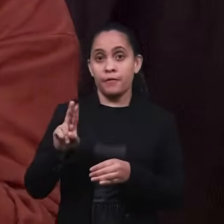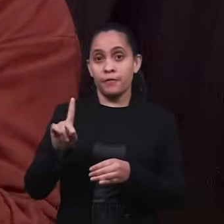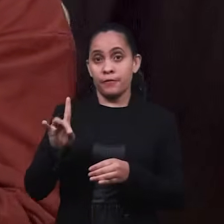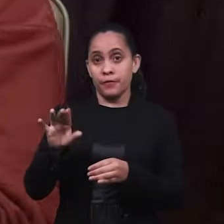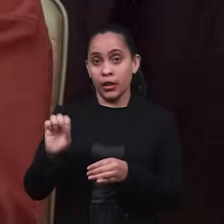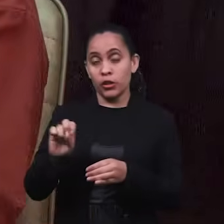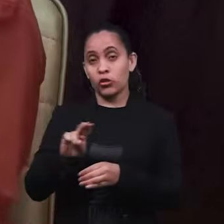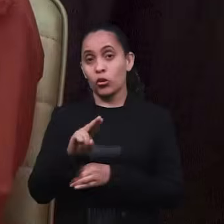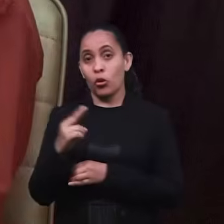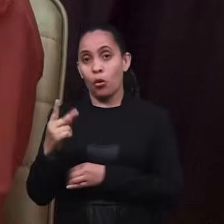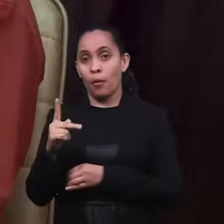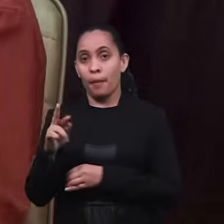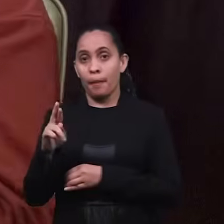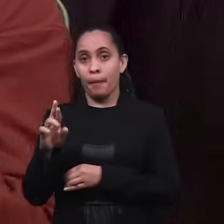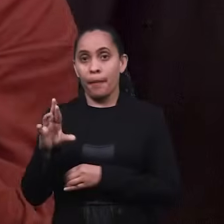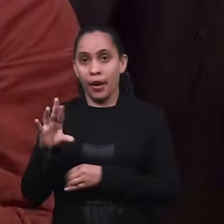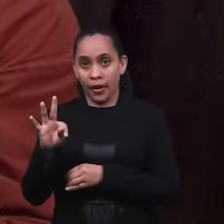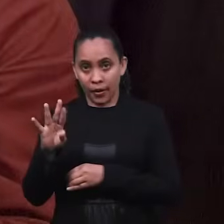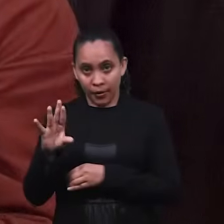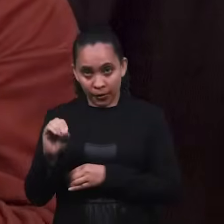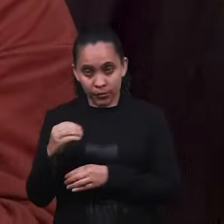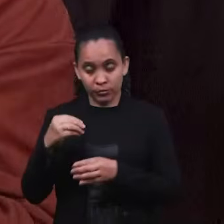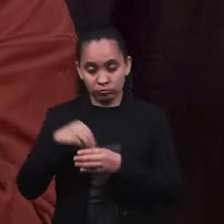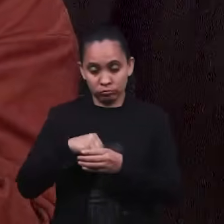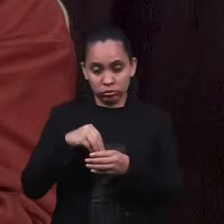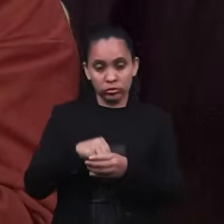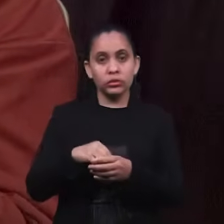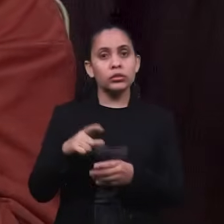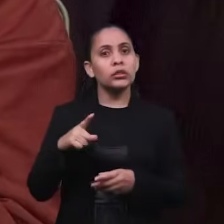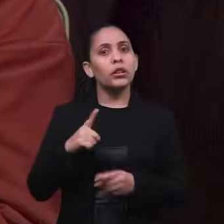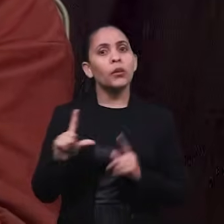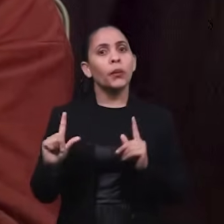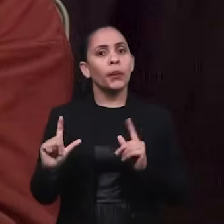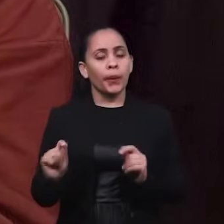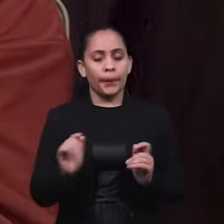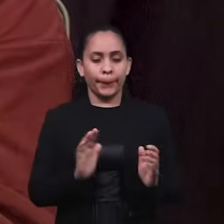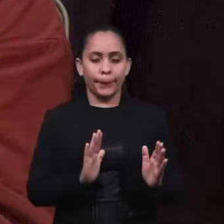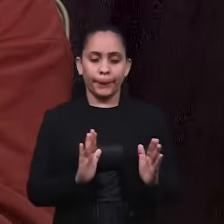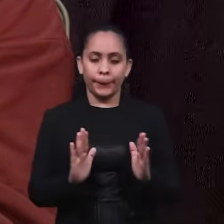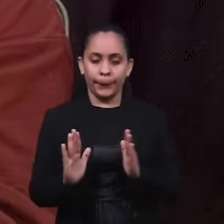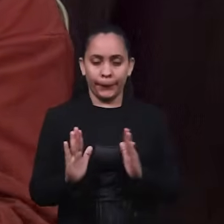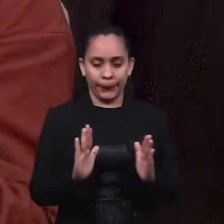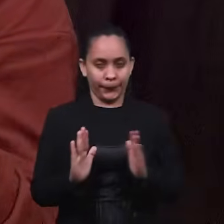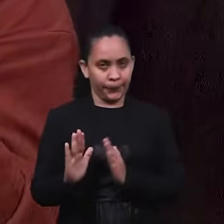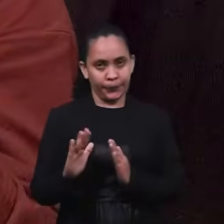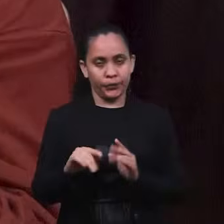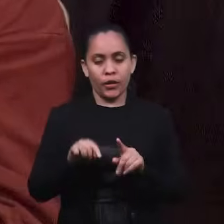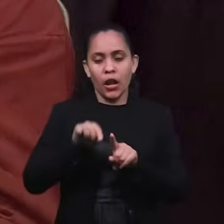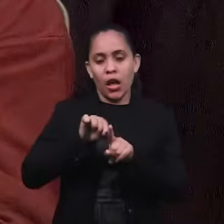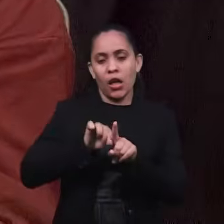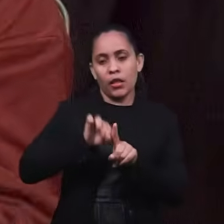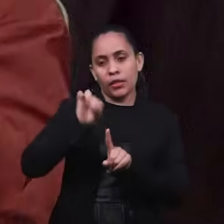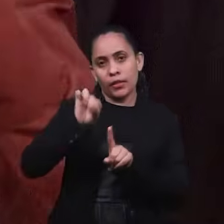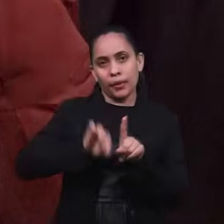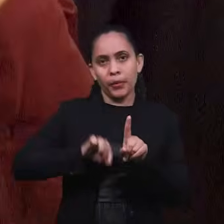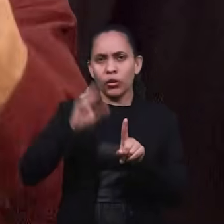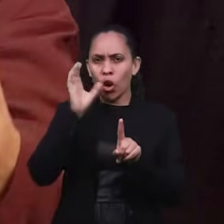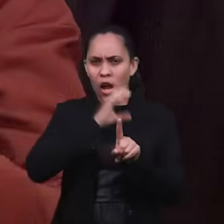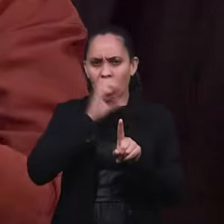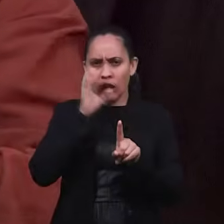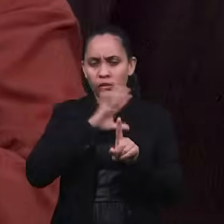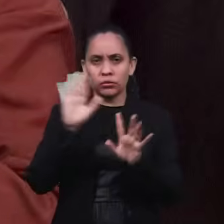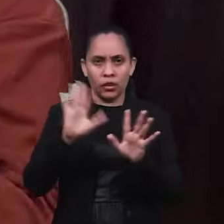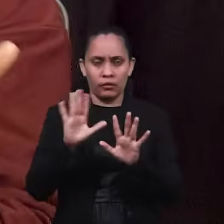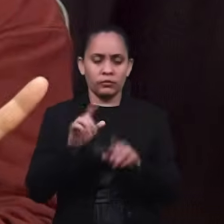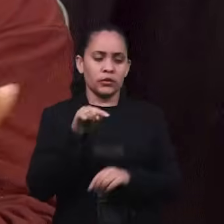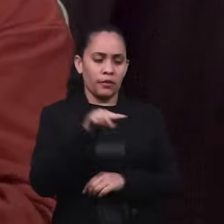O tempo que vai fica normalmente ali, tem que ficar em temperatura ambiente, ele não pode ser muito quente, você vai